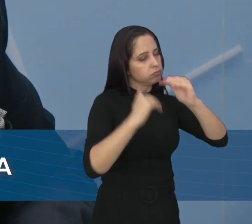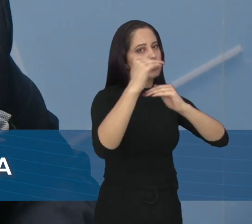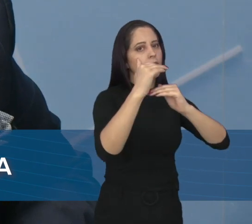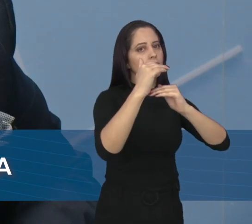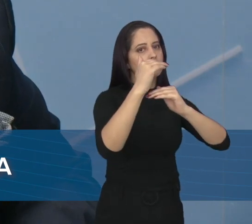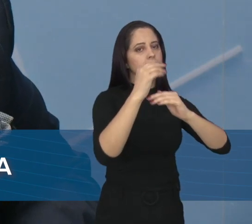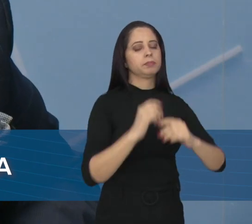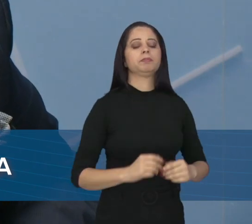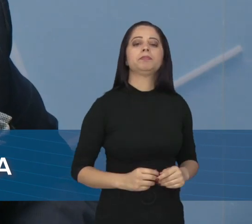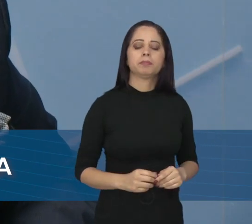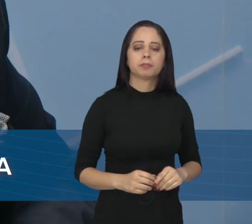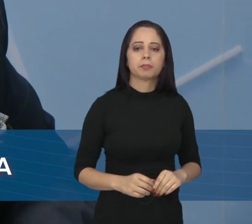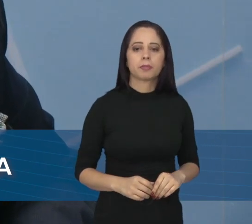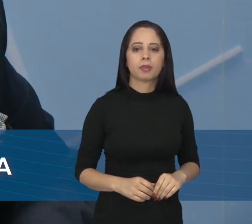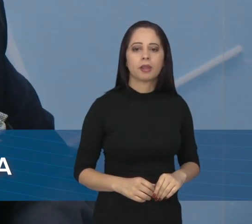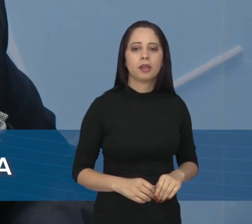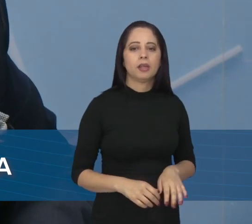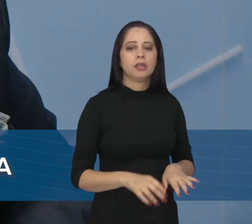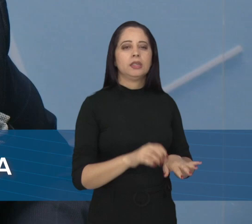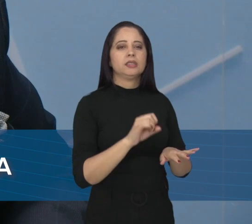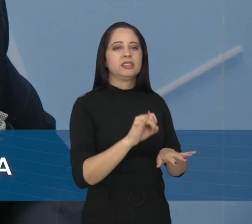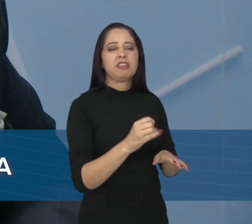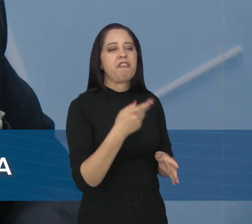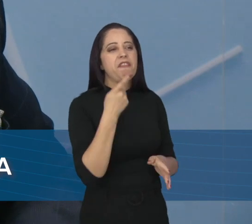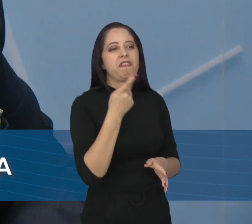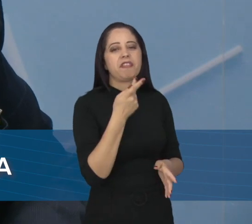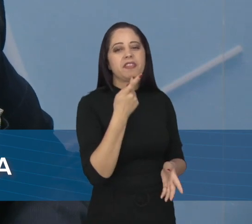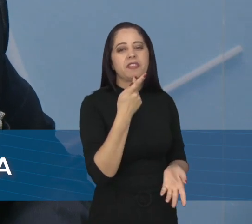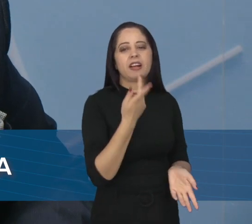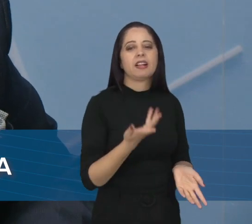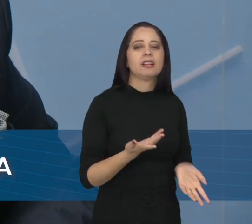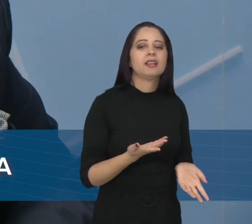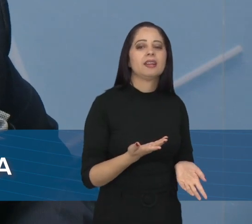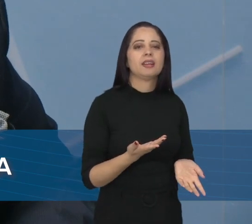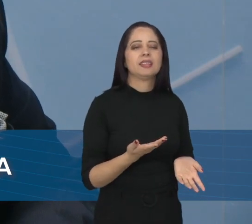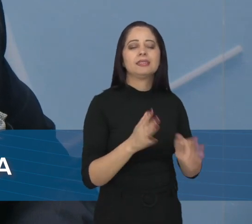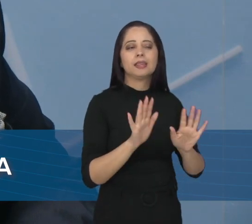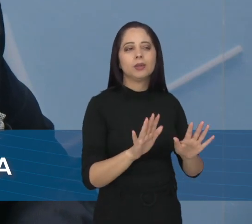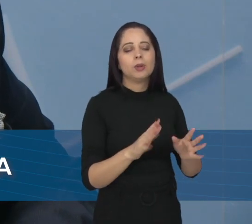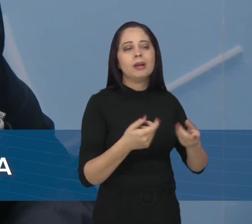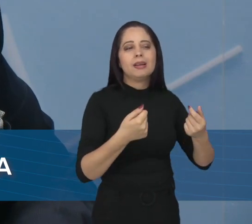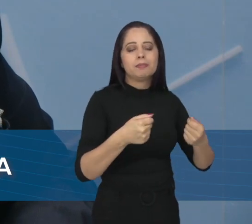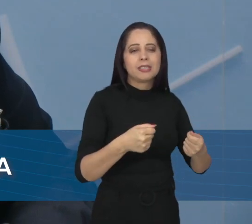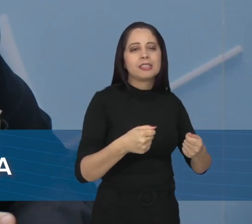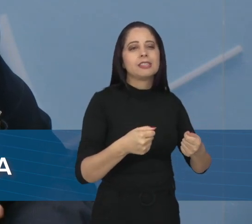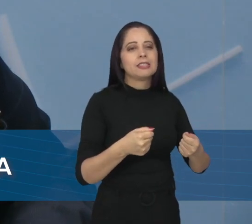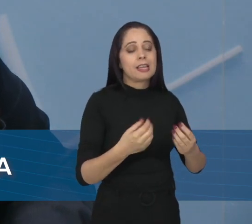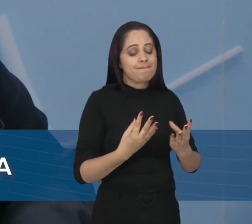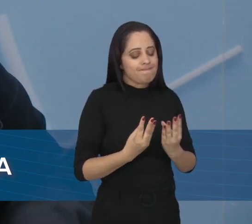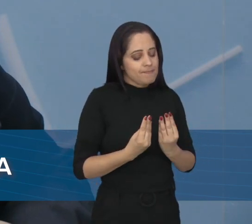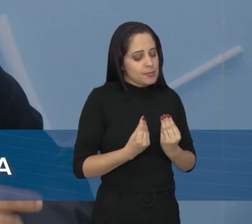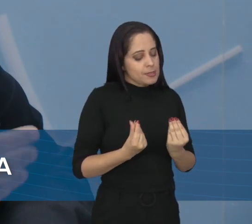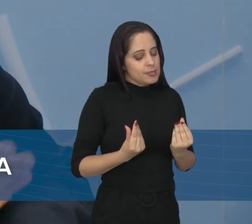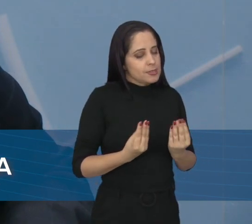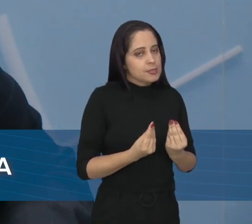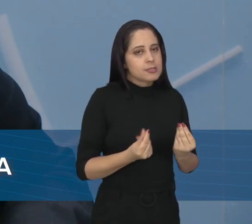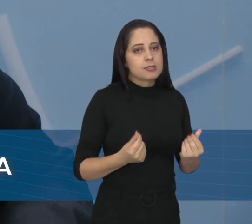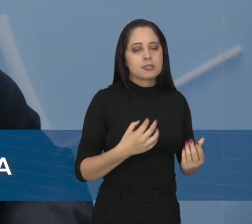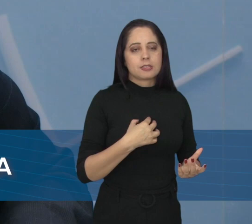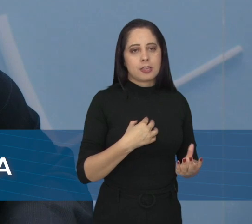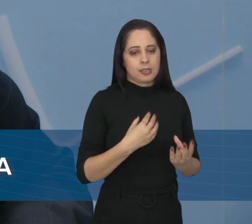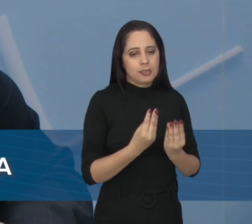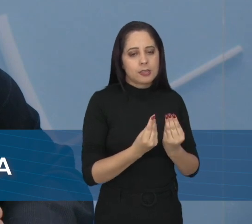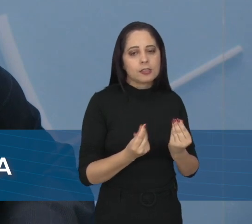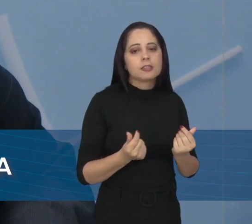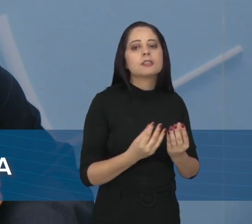dizer aquilo que é um abuso ou não, a linha é muito tênue. Eu acho que passa por todas